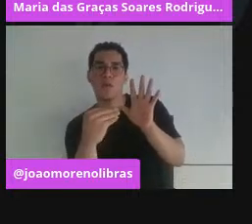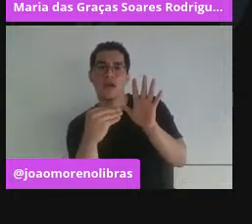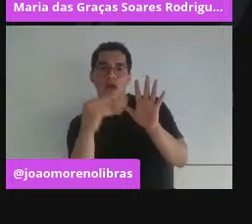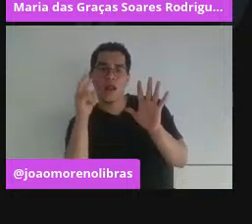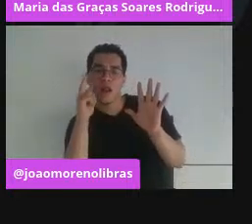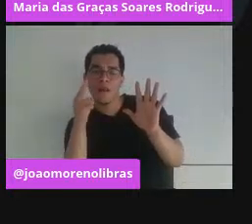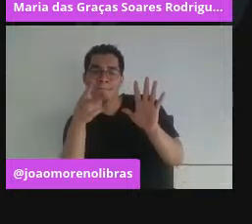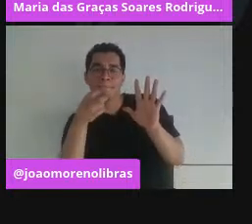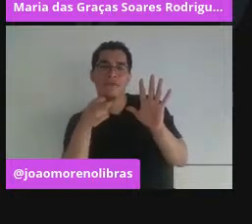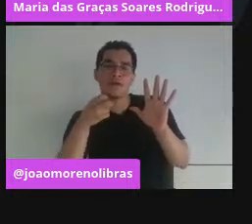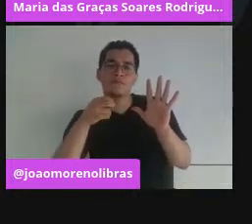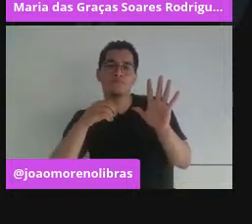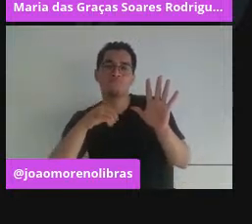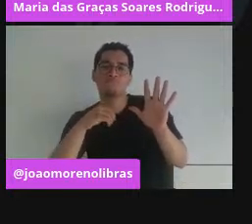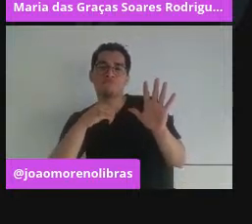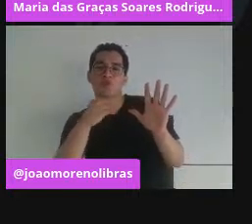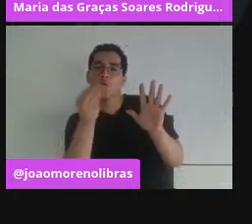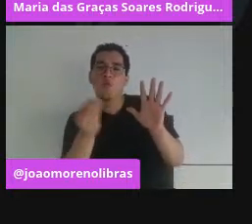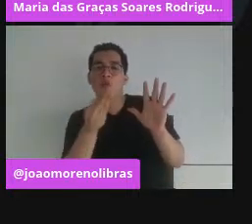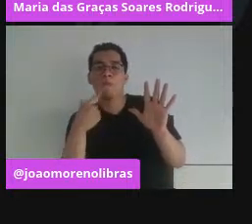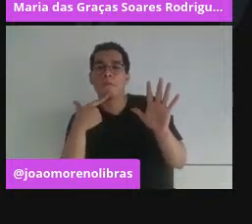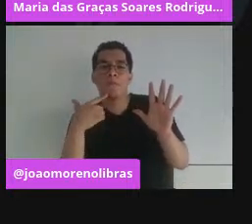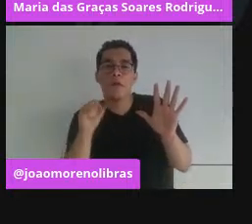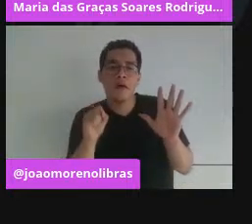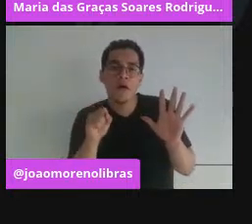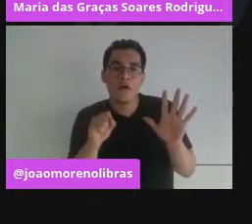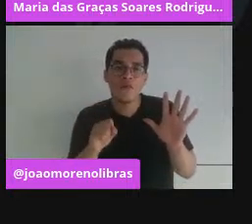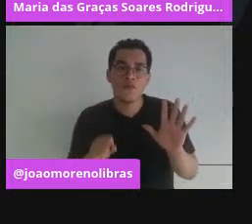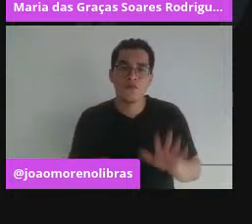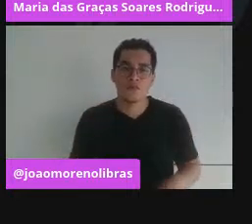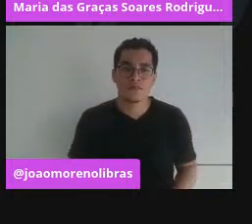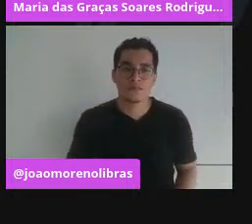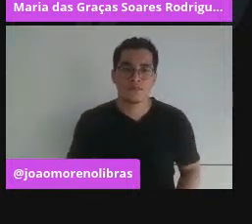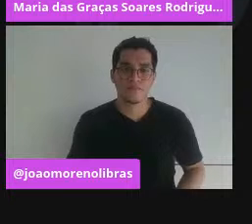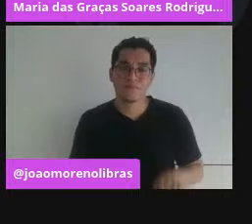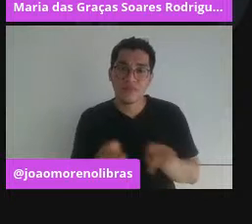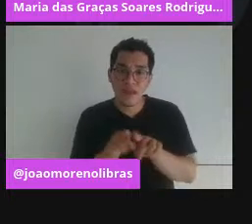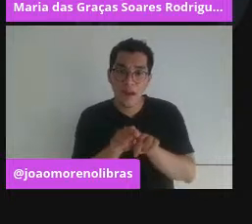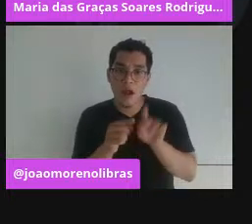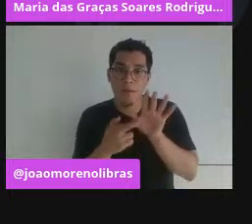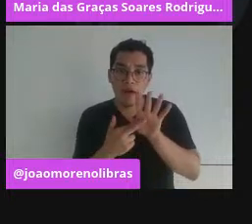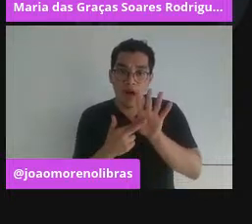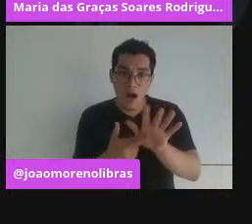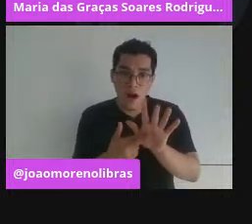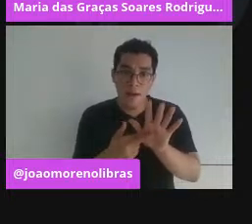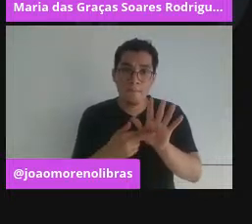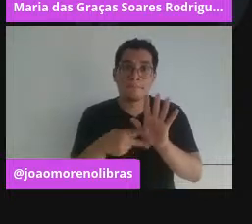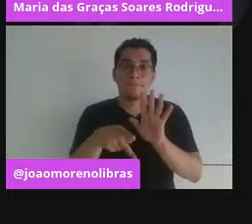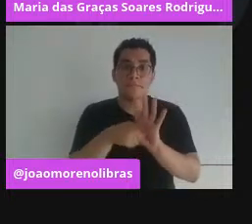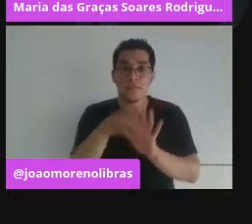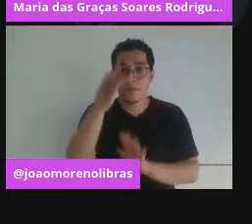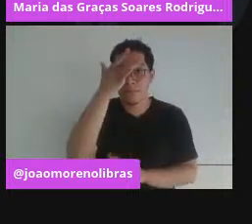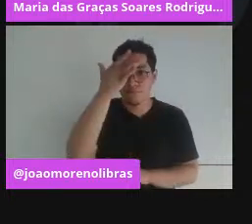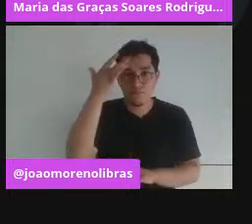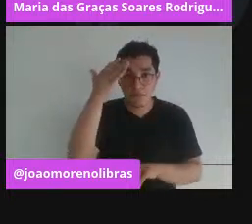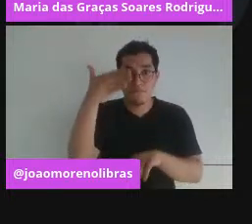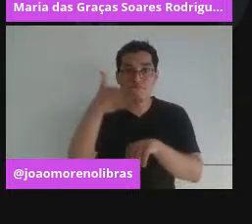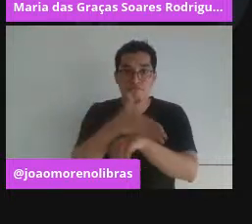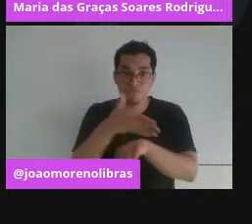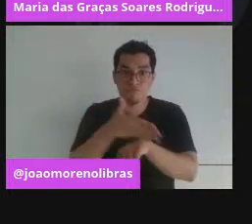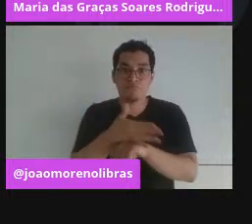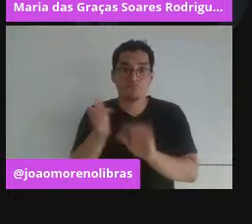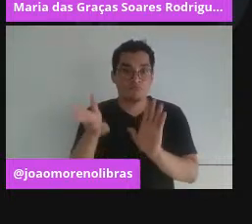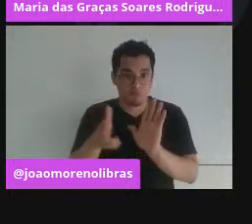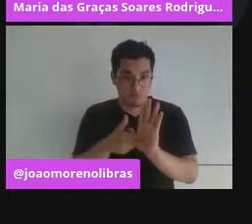contextos, territórios, espacial, temporal, sensorial, e a representação que os participantes da interação assumem acerca da